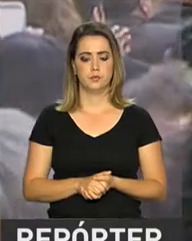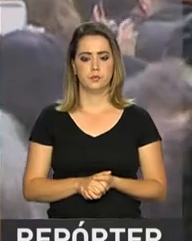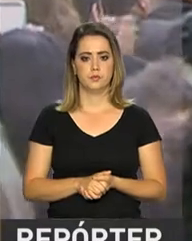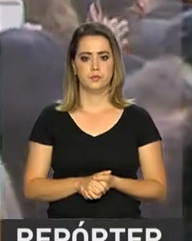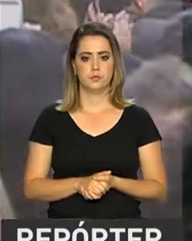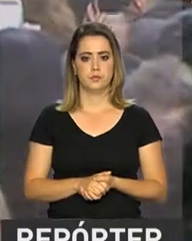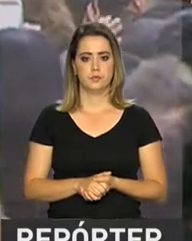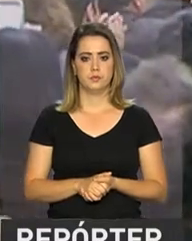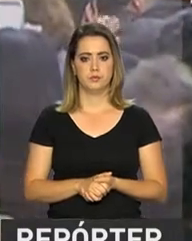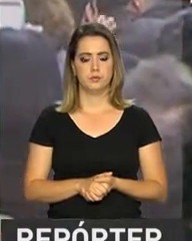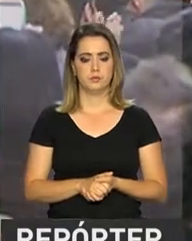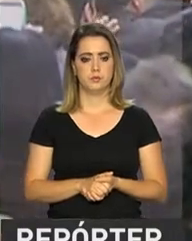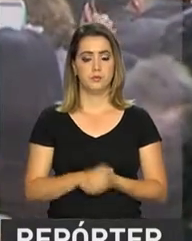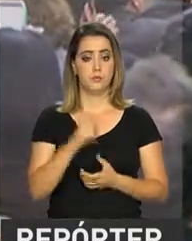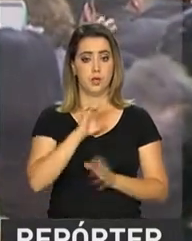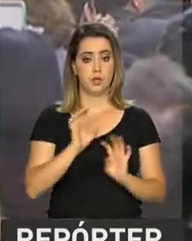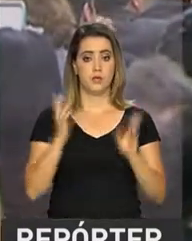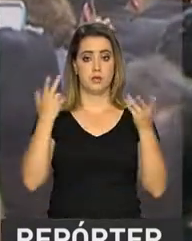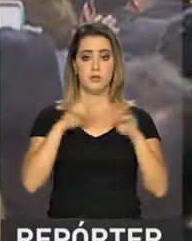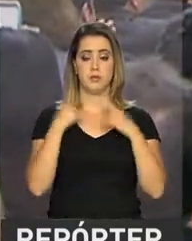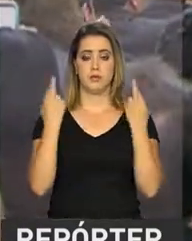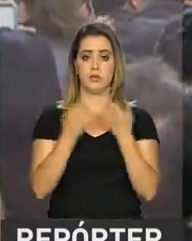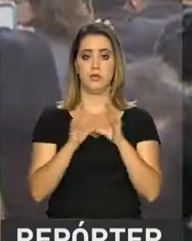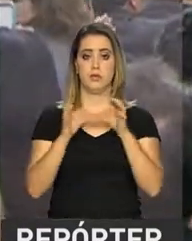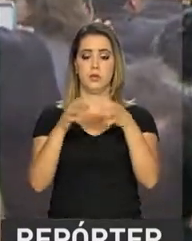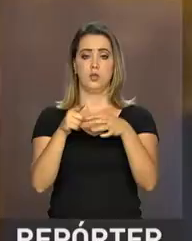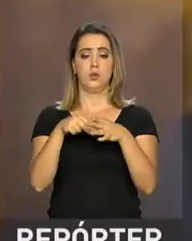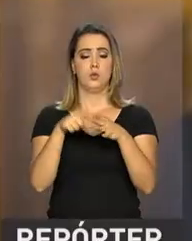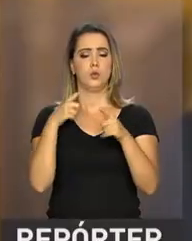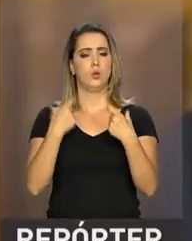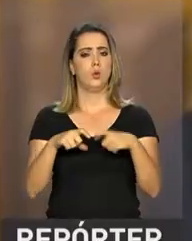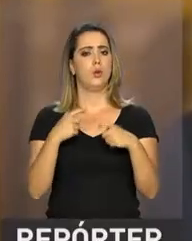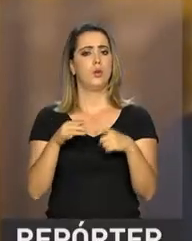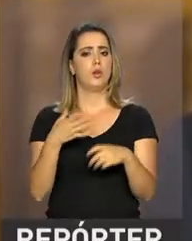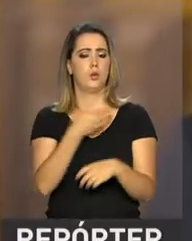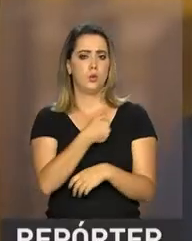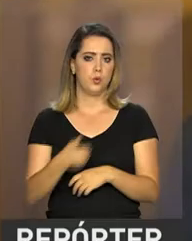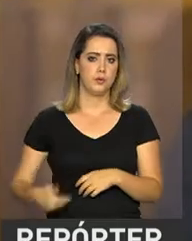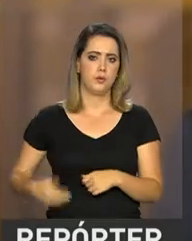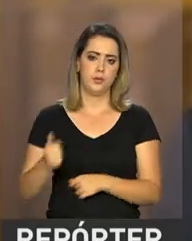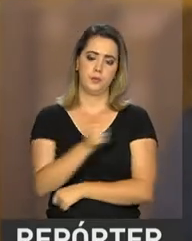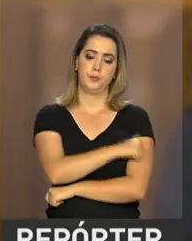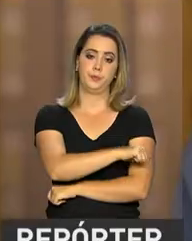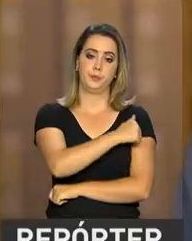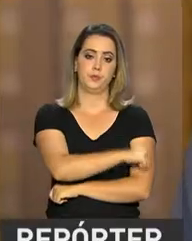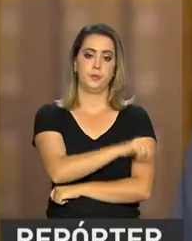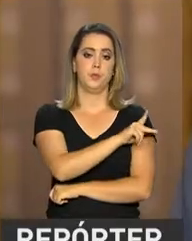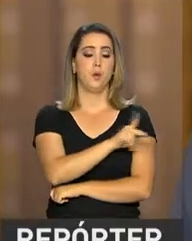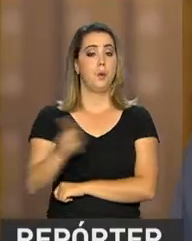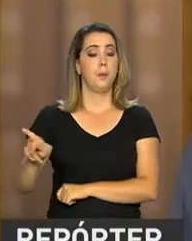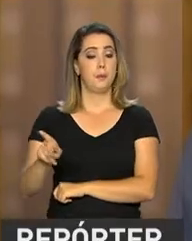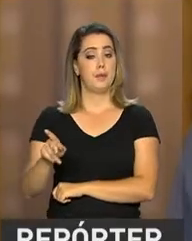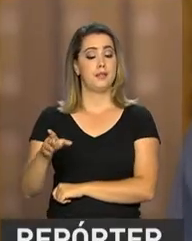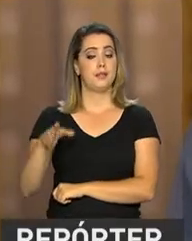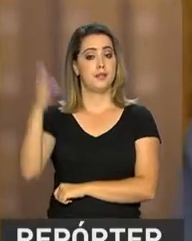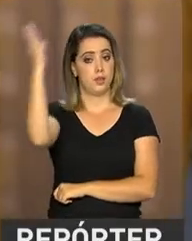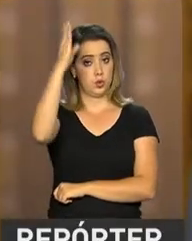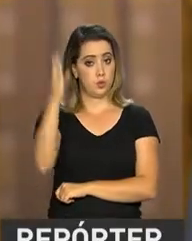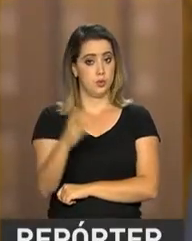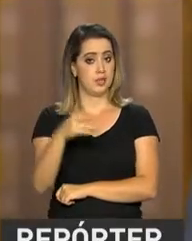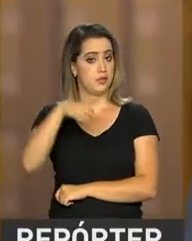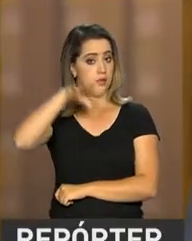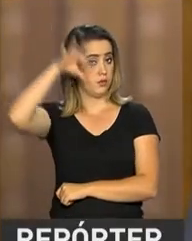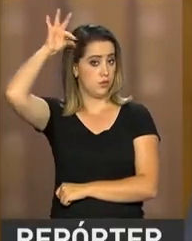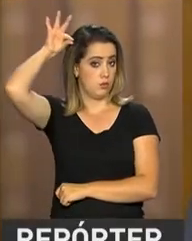nós somos a palavra na cerimônia que reuniu no palácio guanabara é o presidente em exercício rodrigo maia eo ministro das cidades um